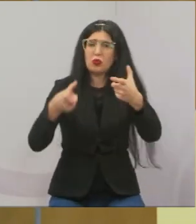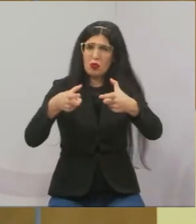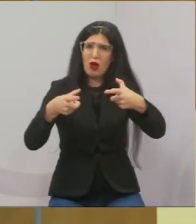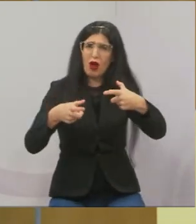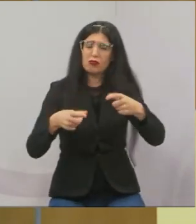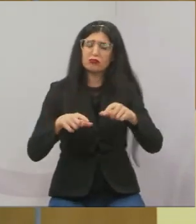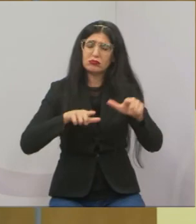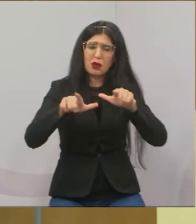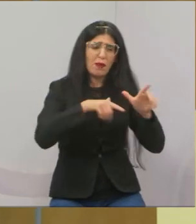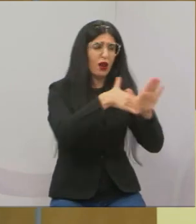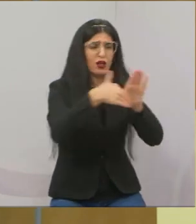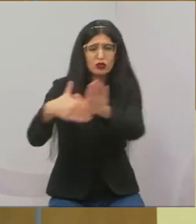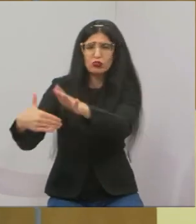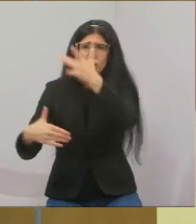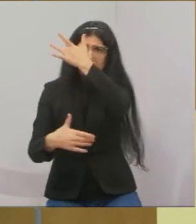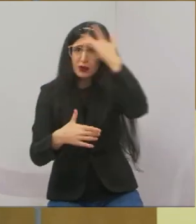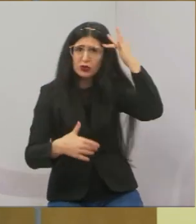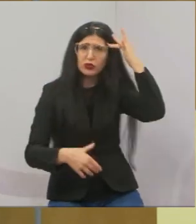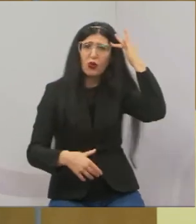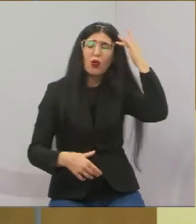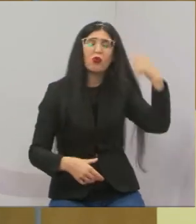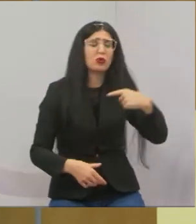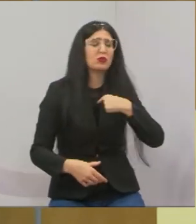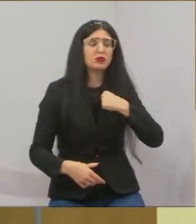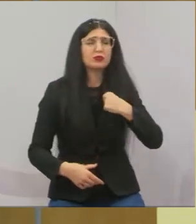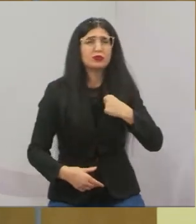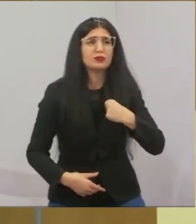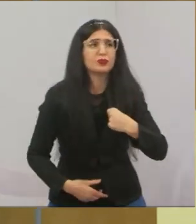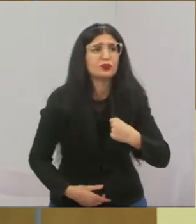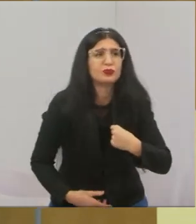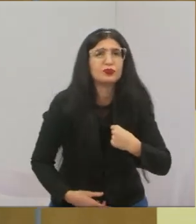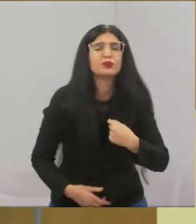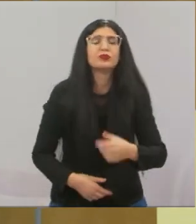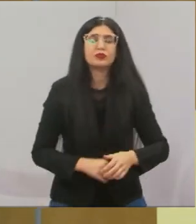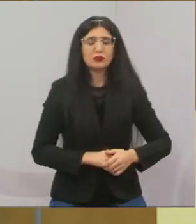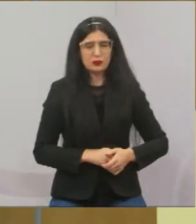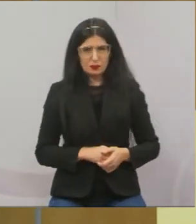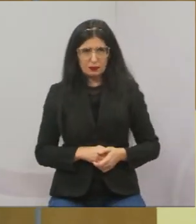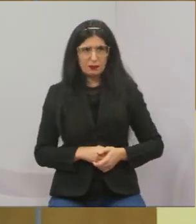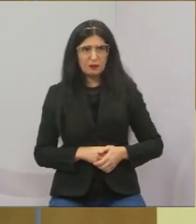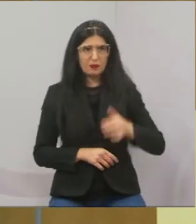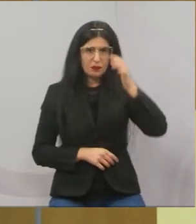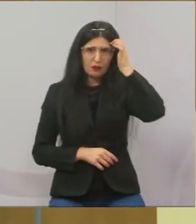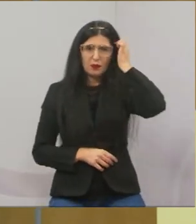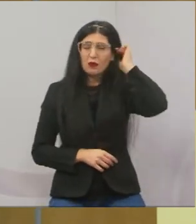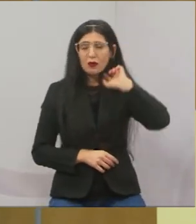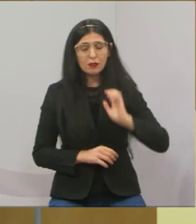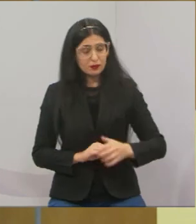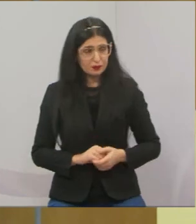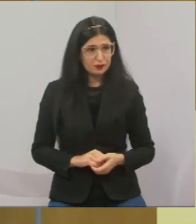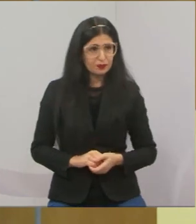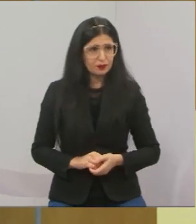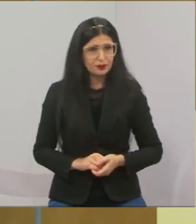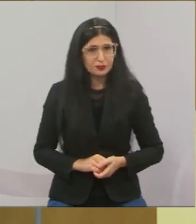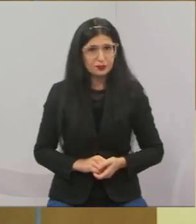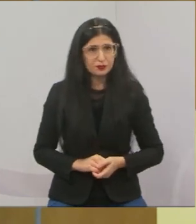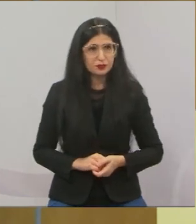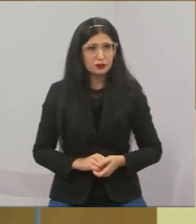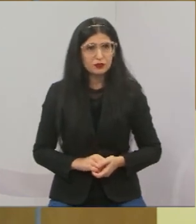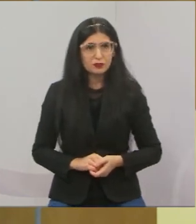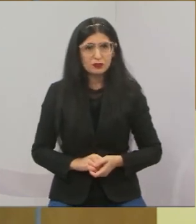né? Embora vocês já até votaram para que ela seja um órgão de utilidade pública,